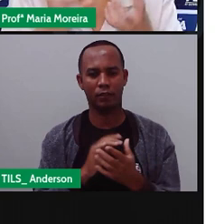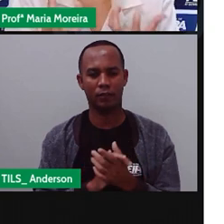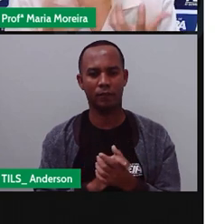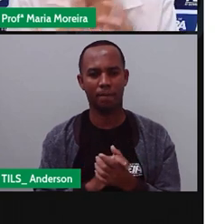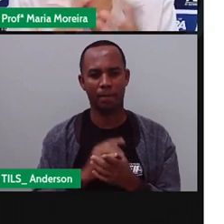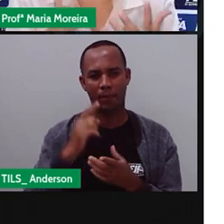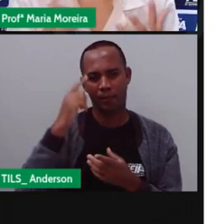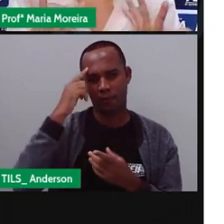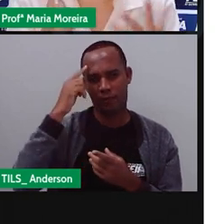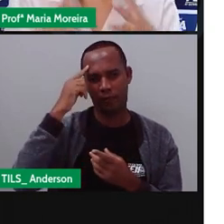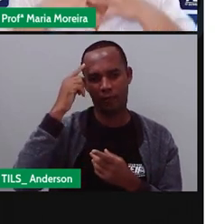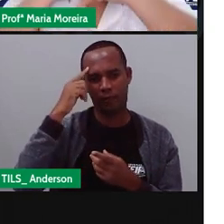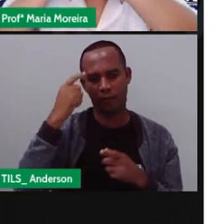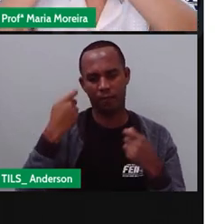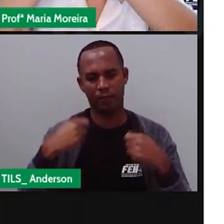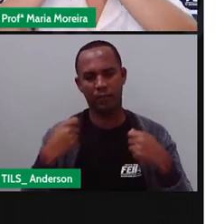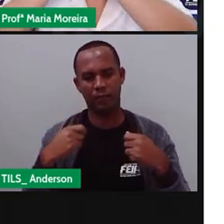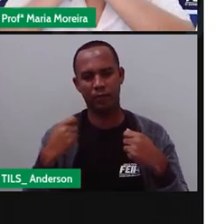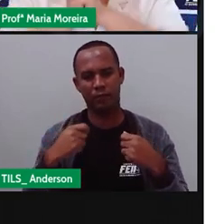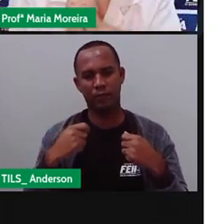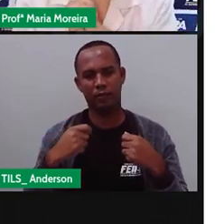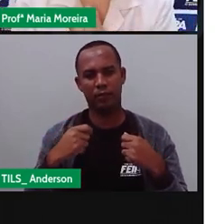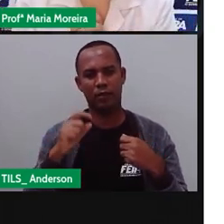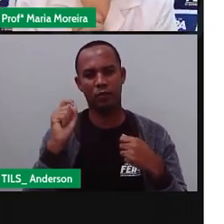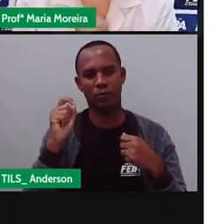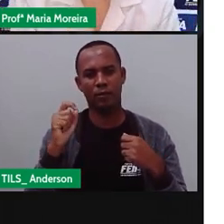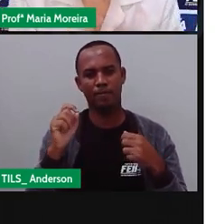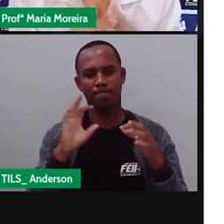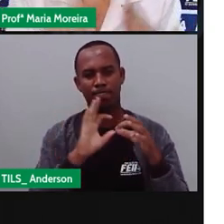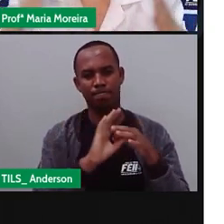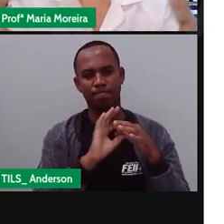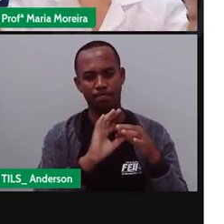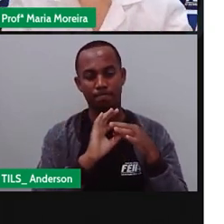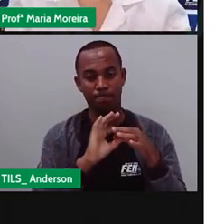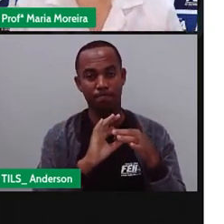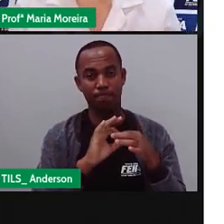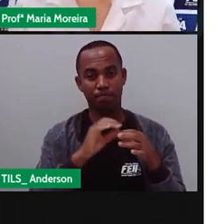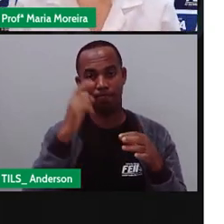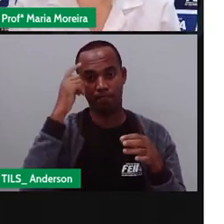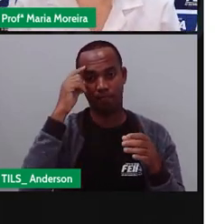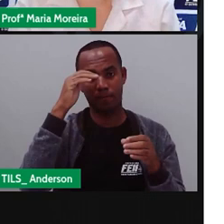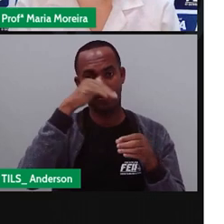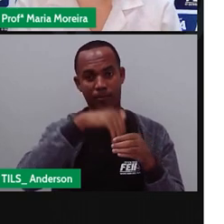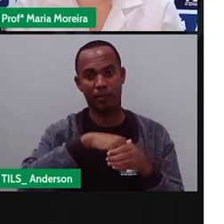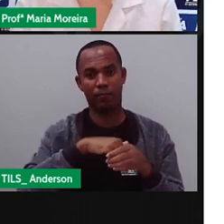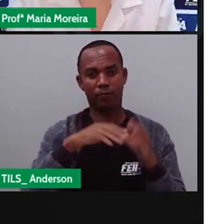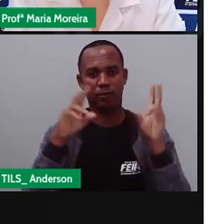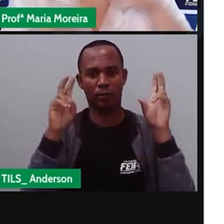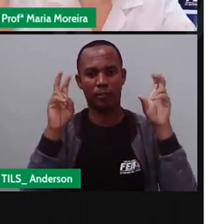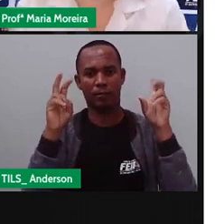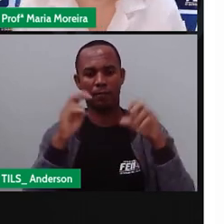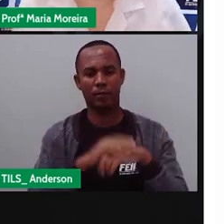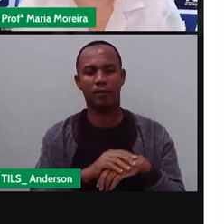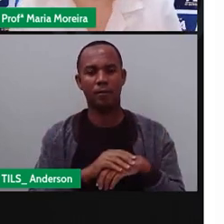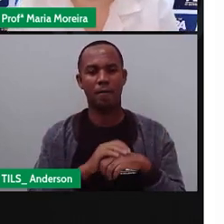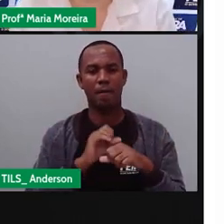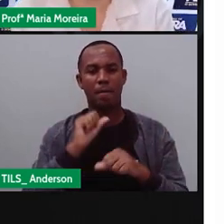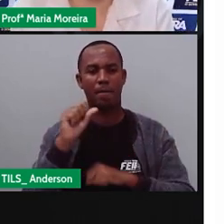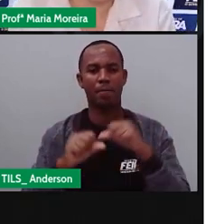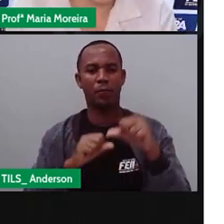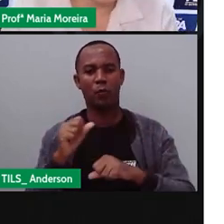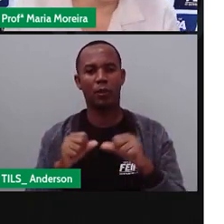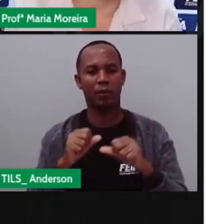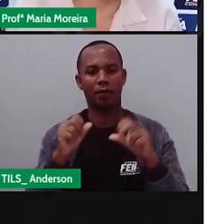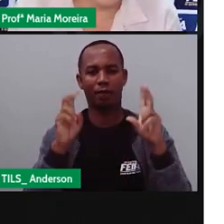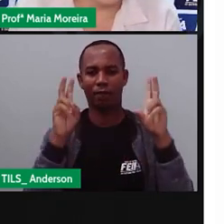minhas ideias elas precisam que estar ó, ligadas. Preciso estar dentro desse assunto. Eu não posso simplesmente mudar de assunto dentro do